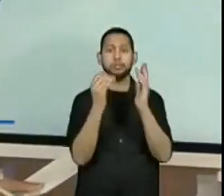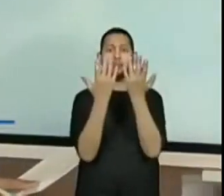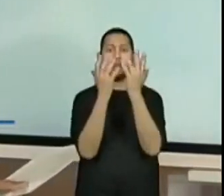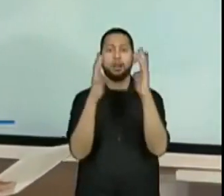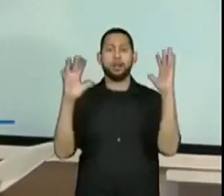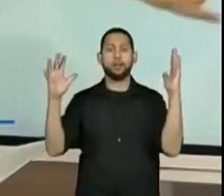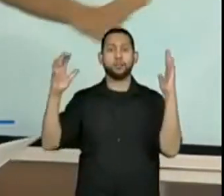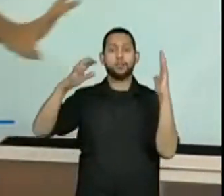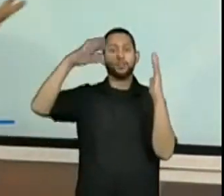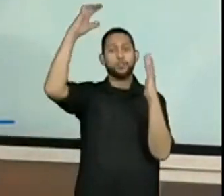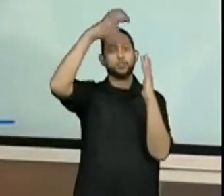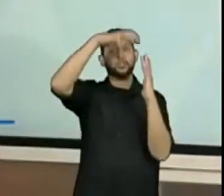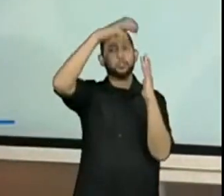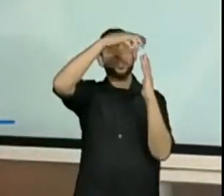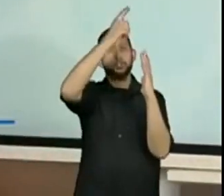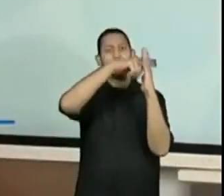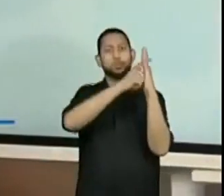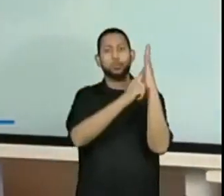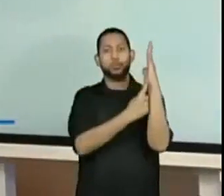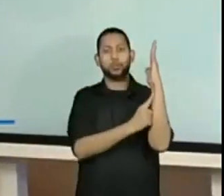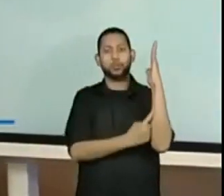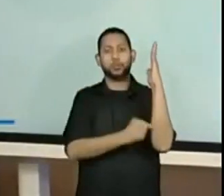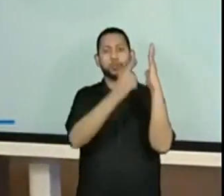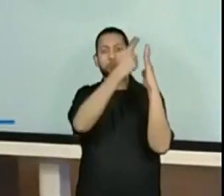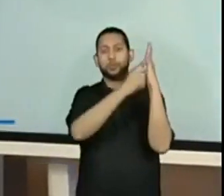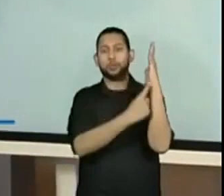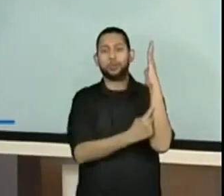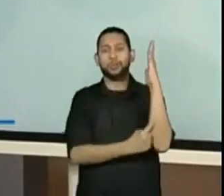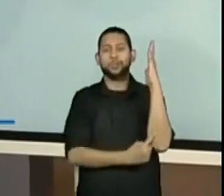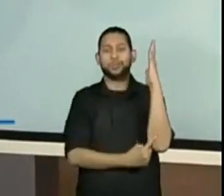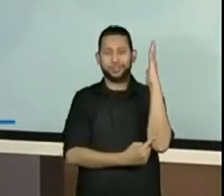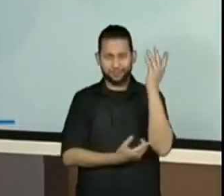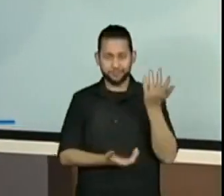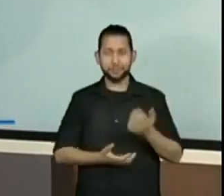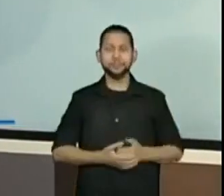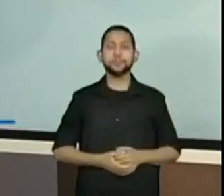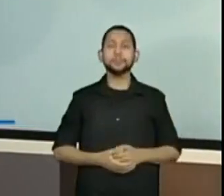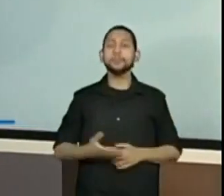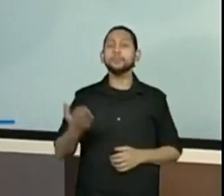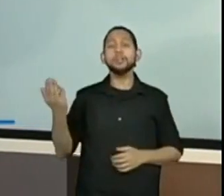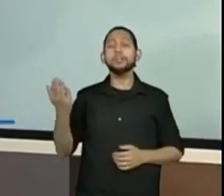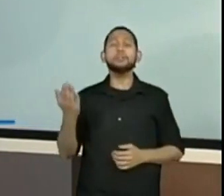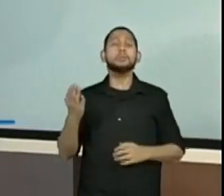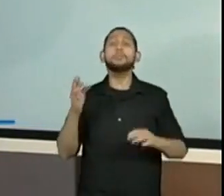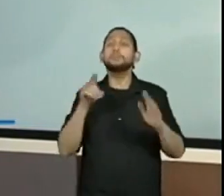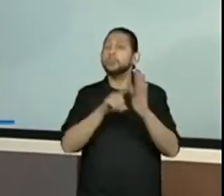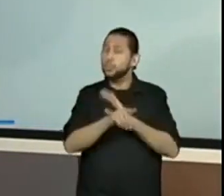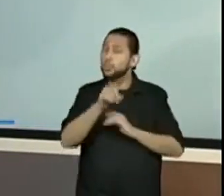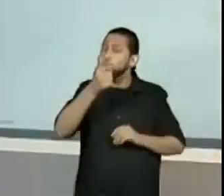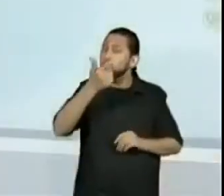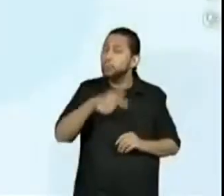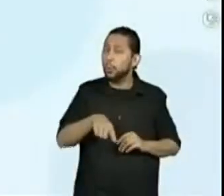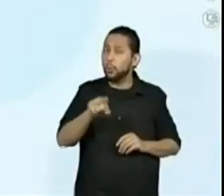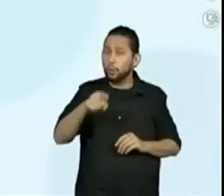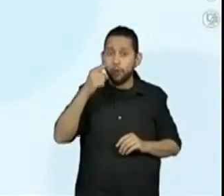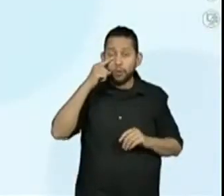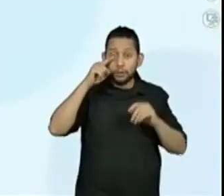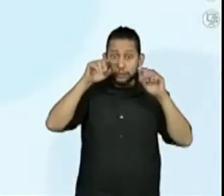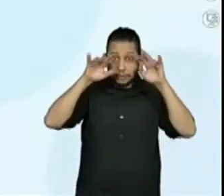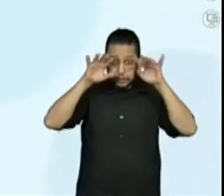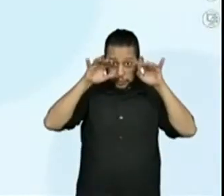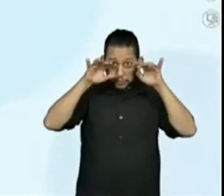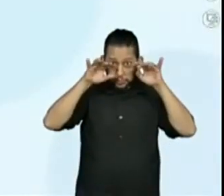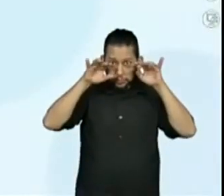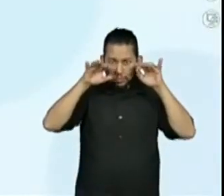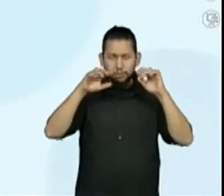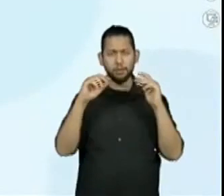pouco mais do texto que nós temos aqui, a respeito de o que são matas ciliares. São